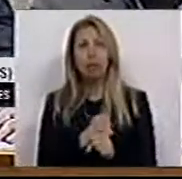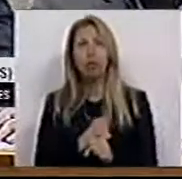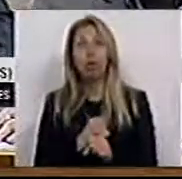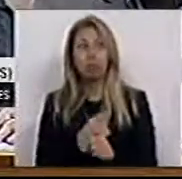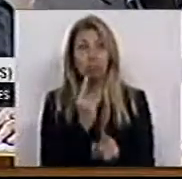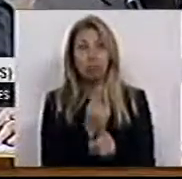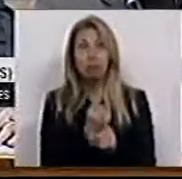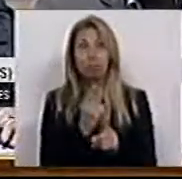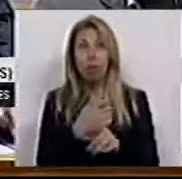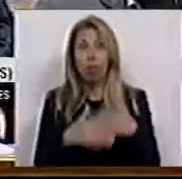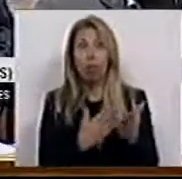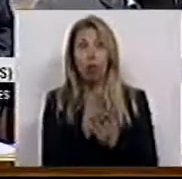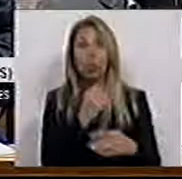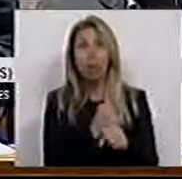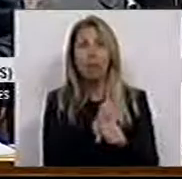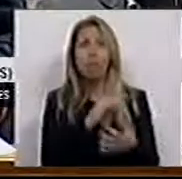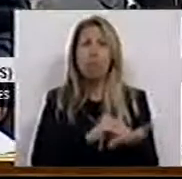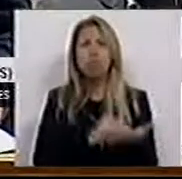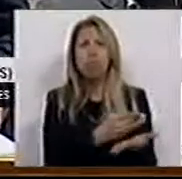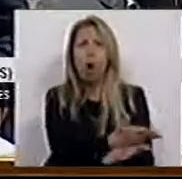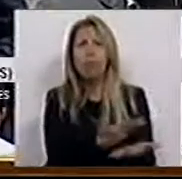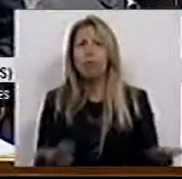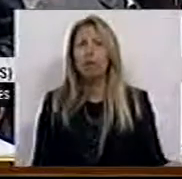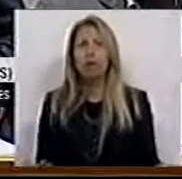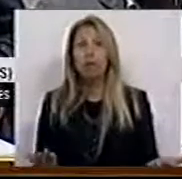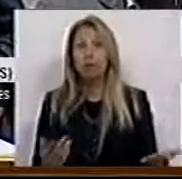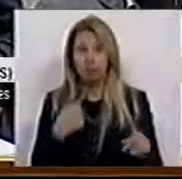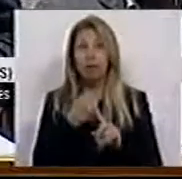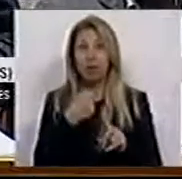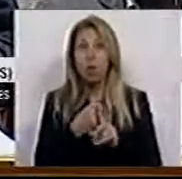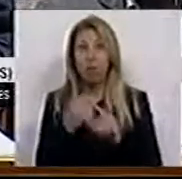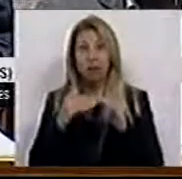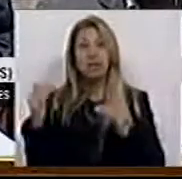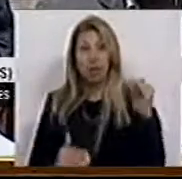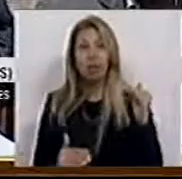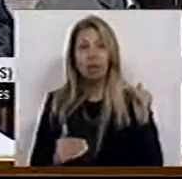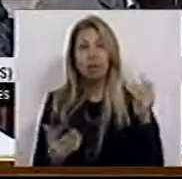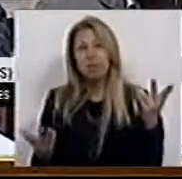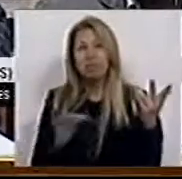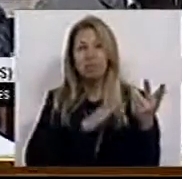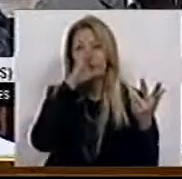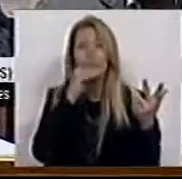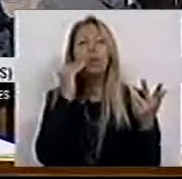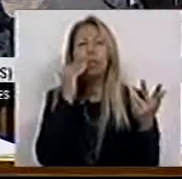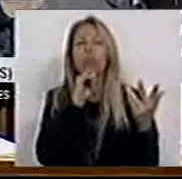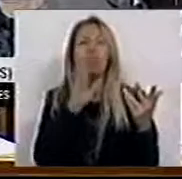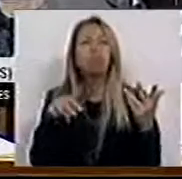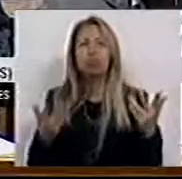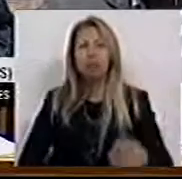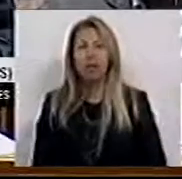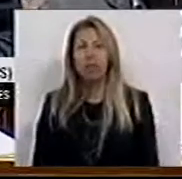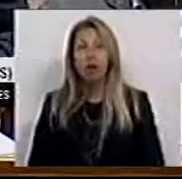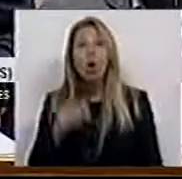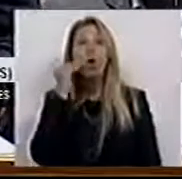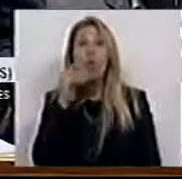mesmo trabalhando, são pobres? Combate às desigualdades, Sr. Ministro, como é que é possível? Como é que é possível que